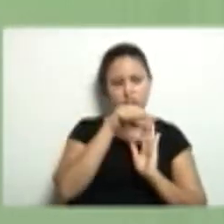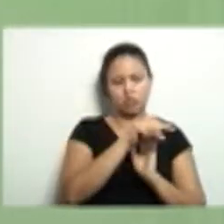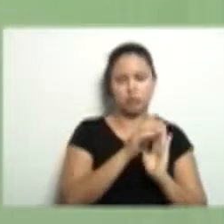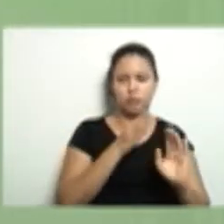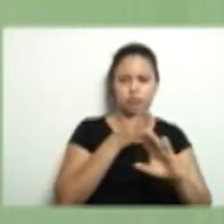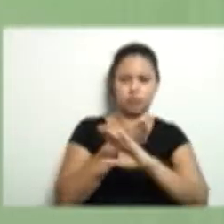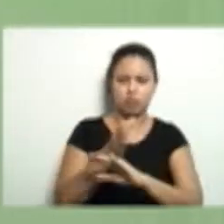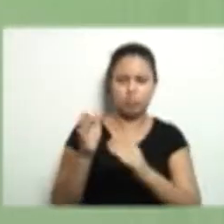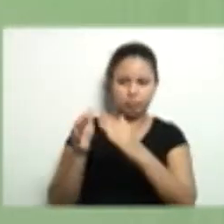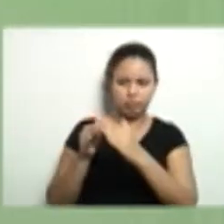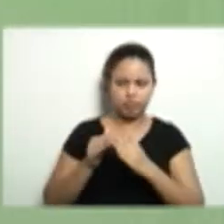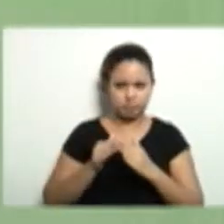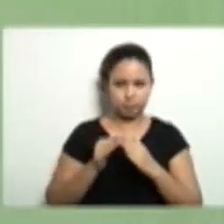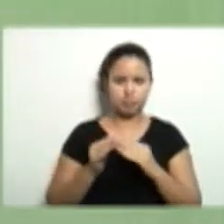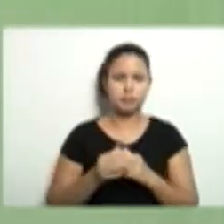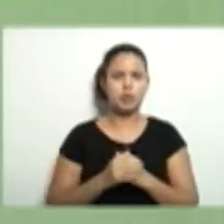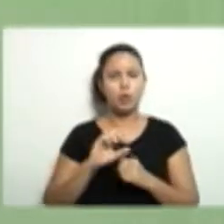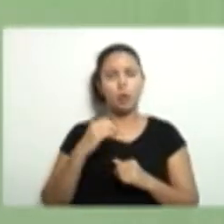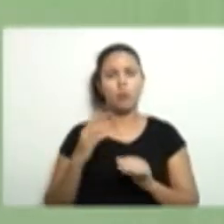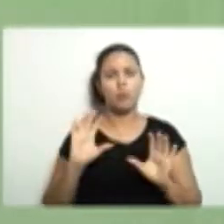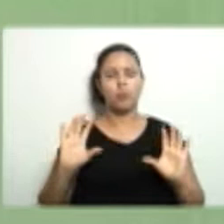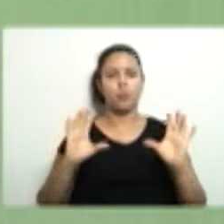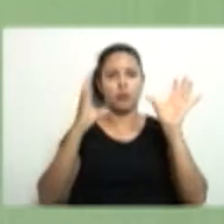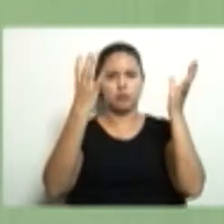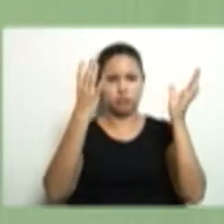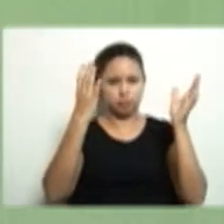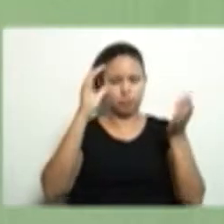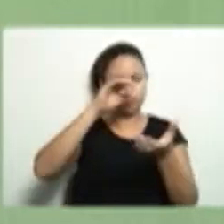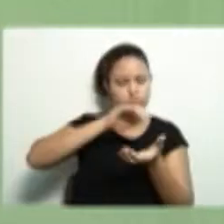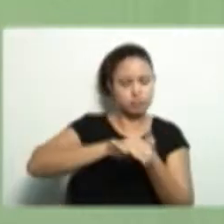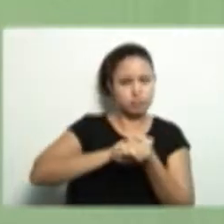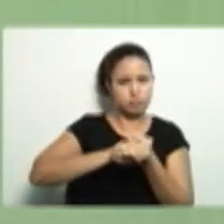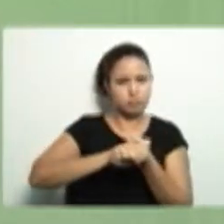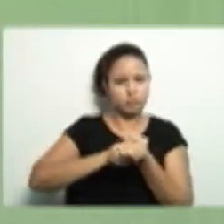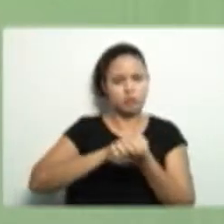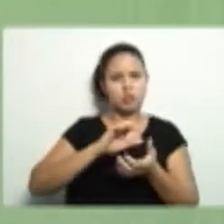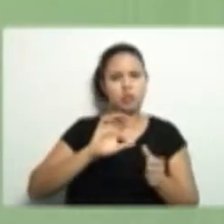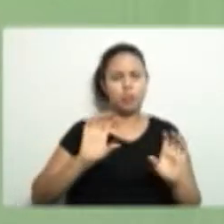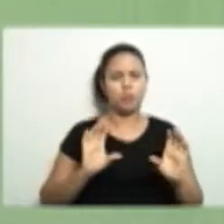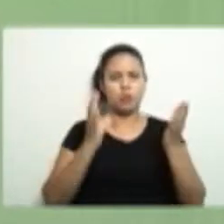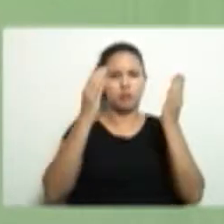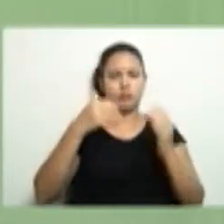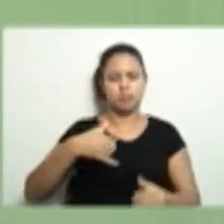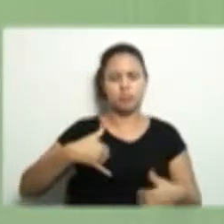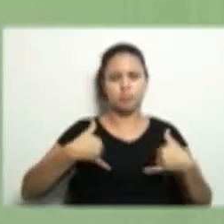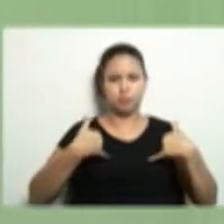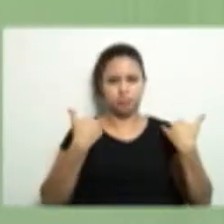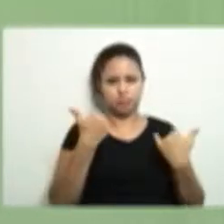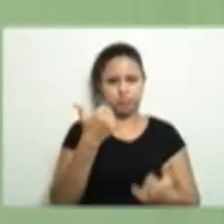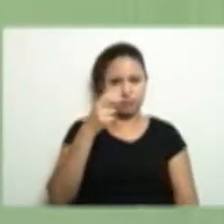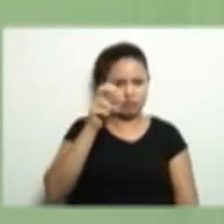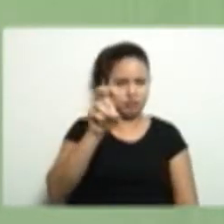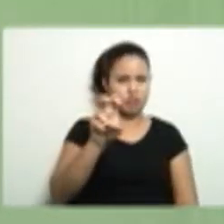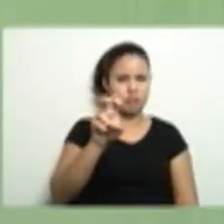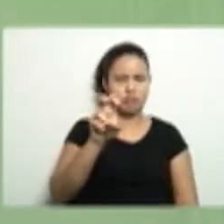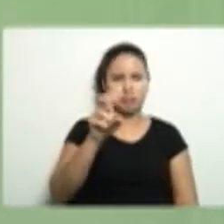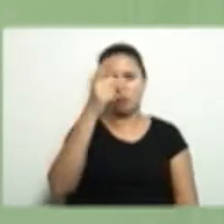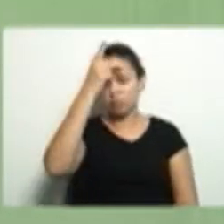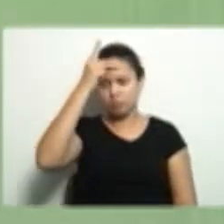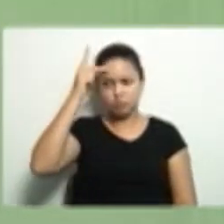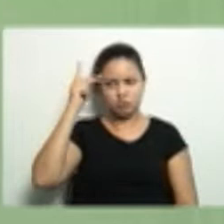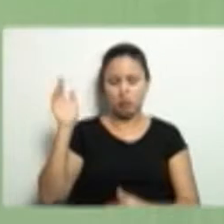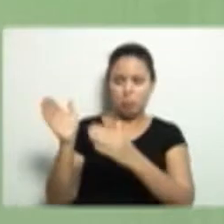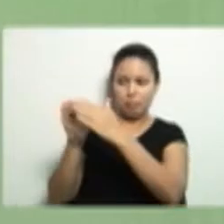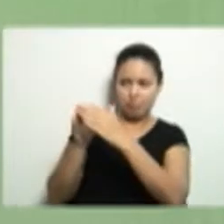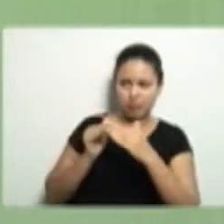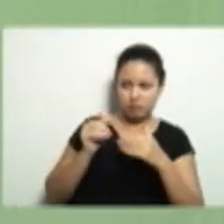festa de casamento, eu quero uma decoração específica. Ou um corte de cabelo. São coisas que cada cliente vai desejar, uma coisa